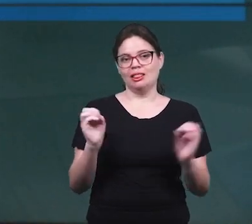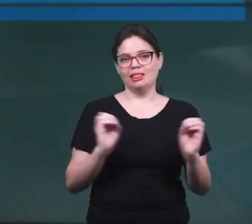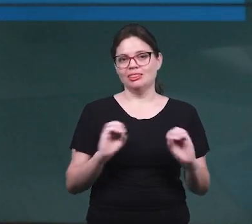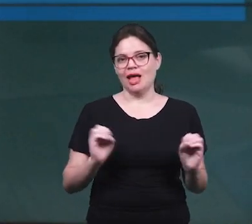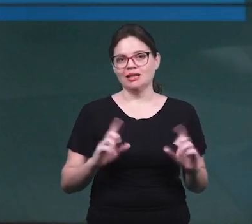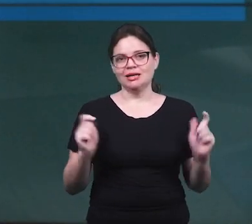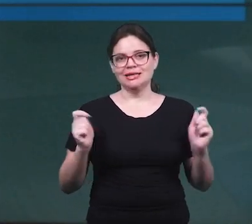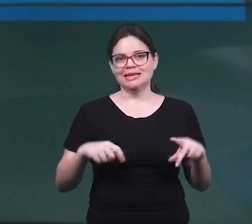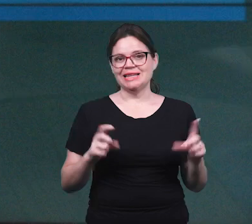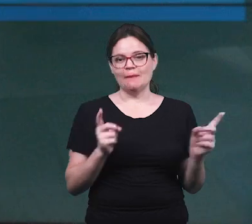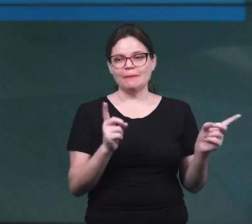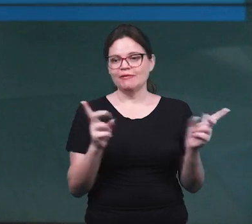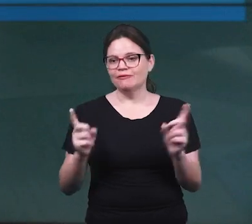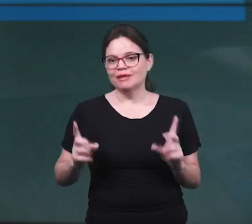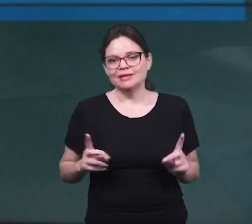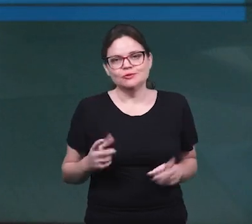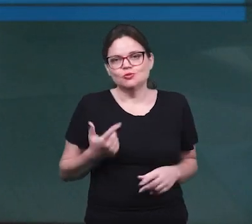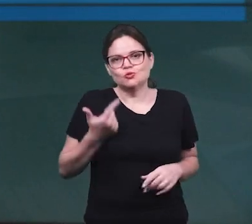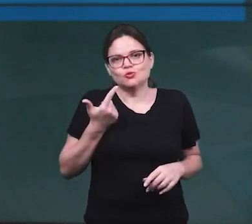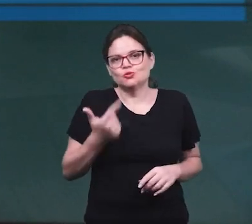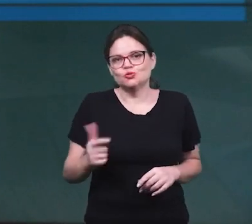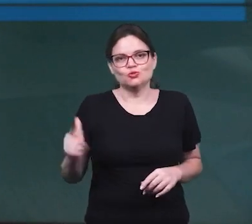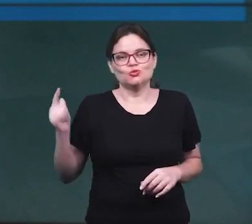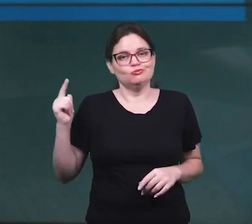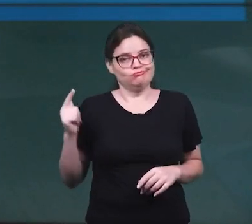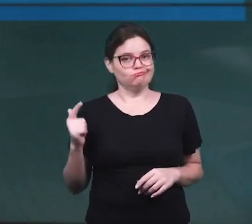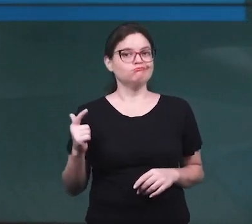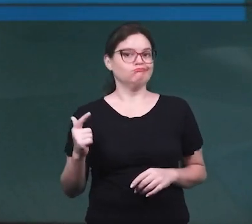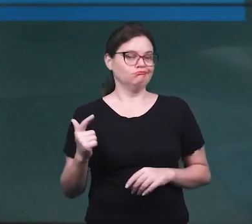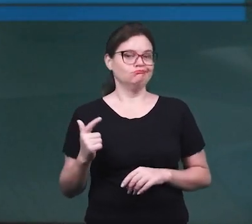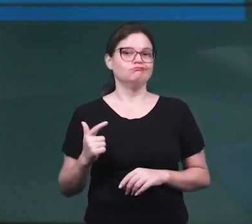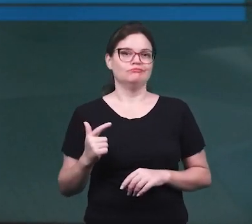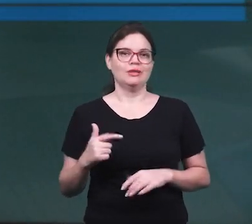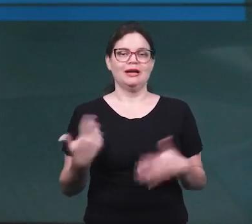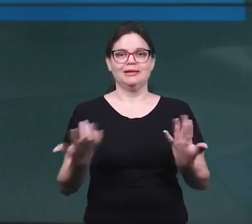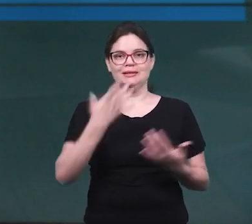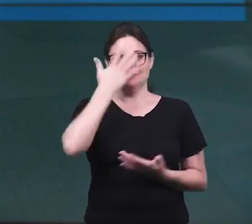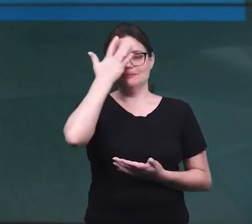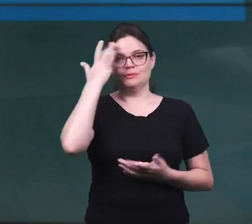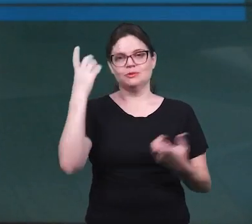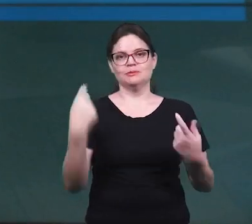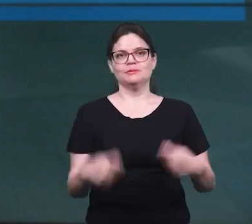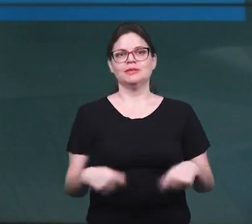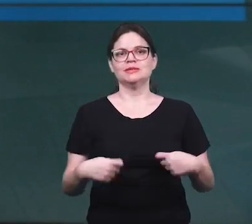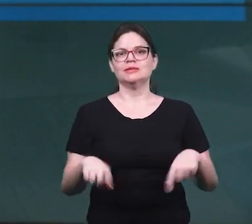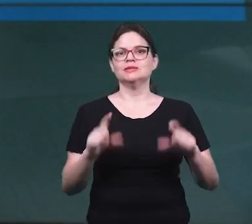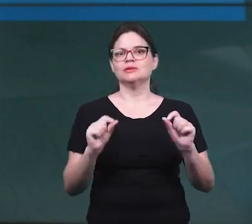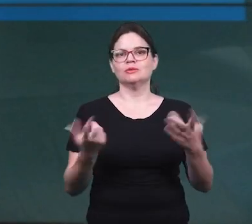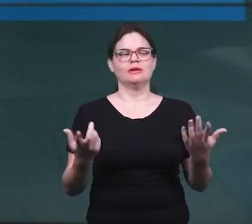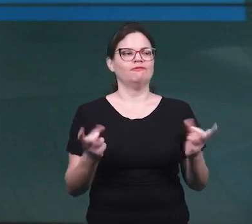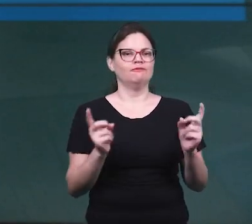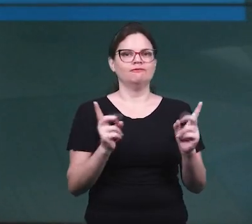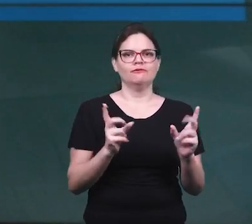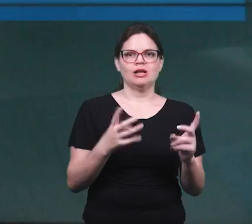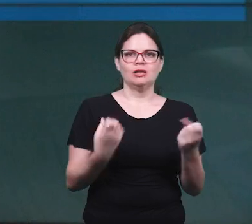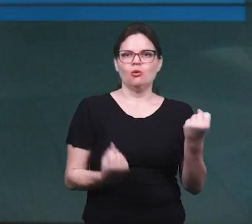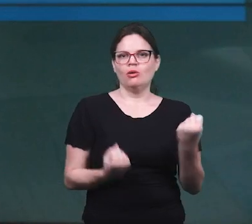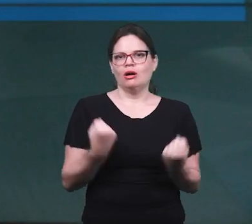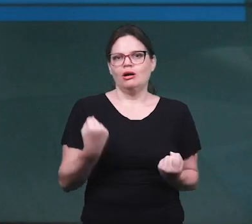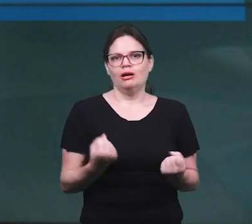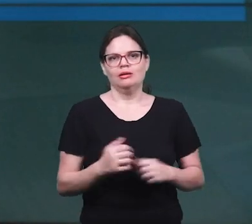lançar mão e vender. E em muitos casos a pessoa tem que abrir mão, tem que vender o carro do seu